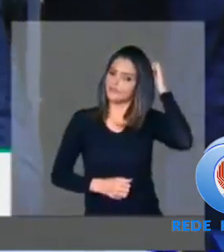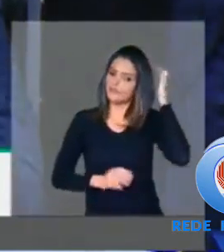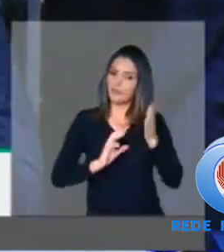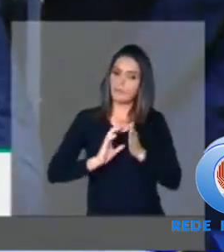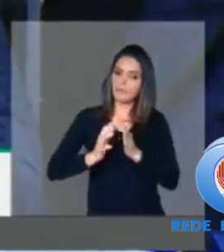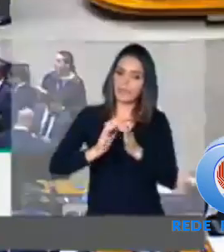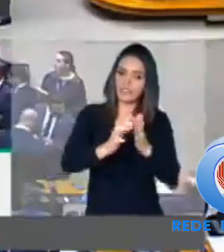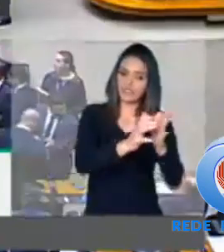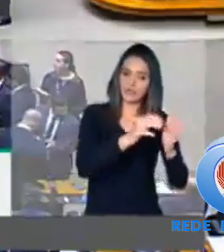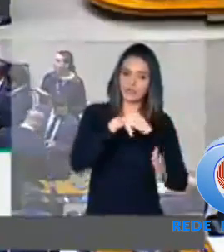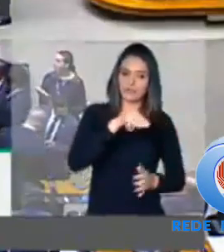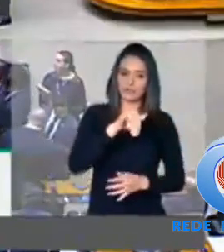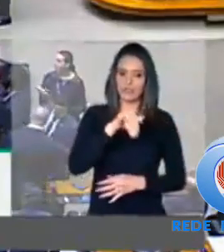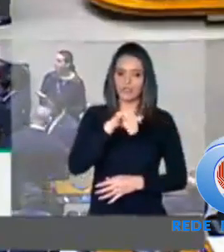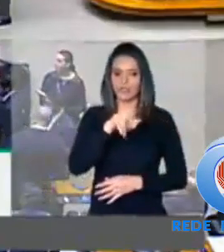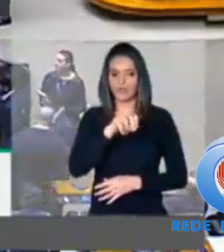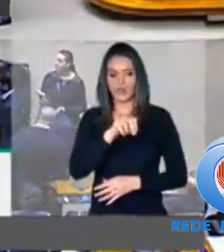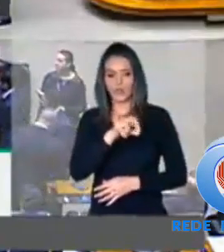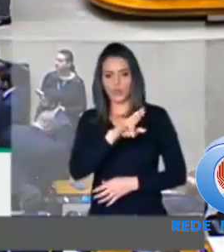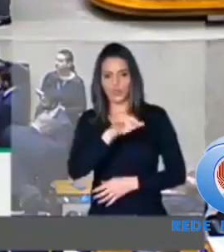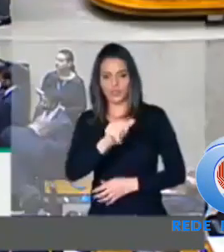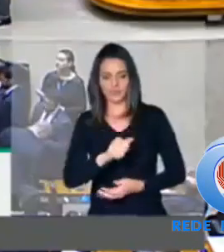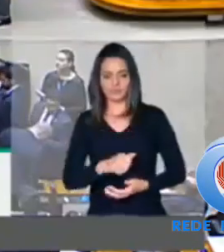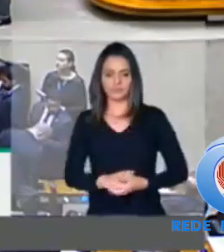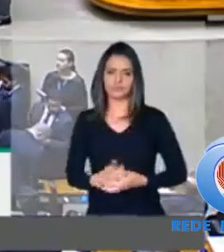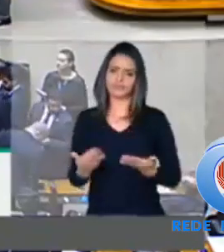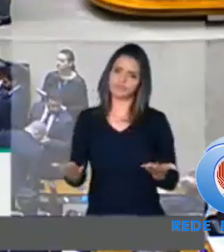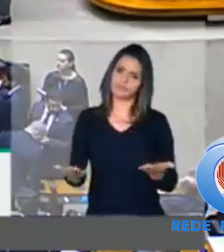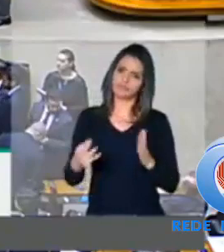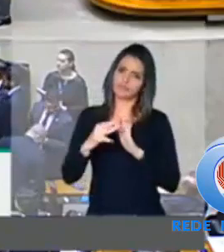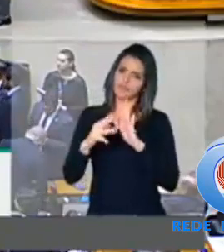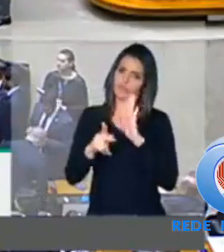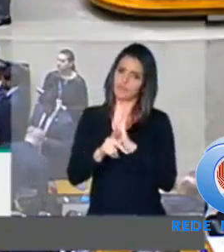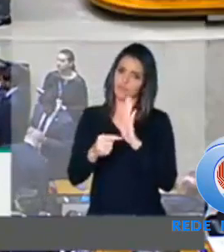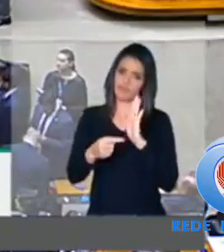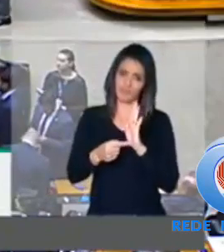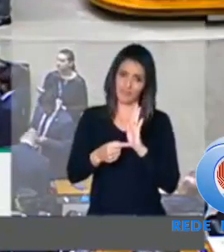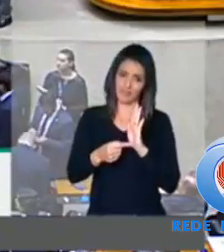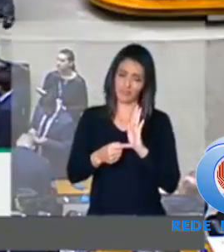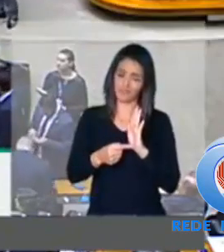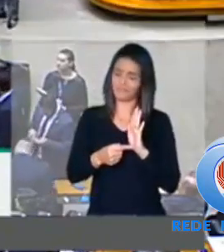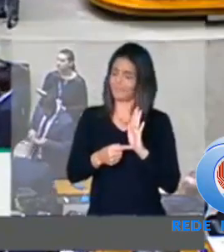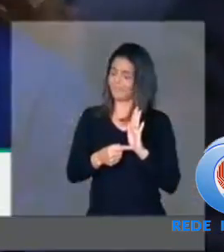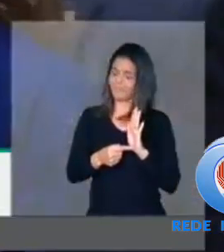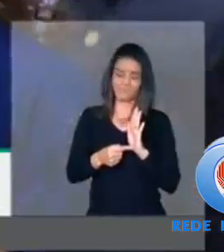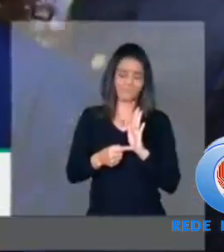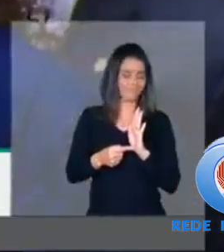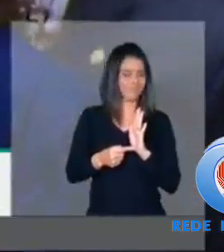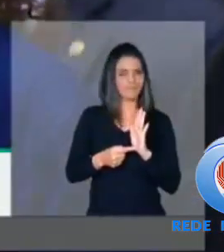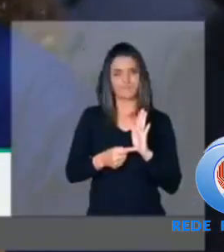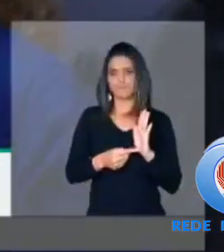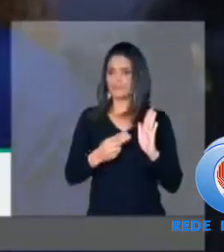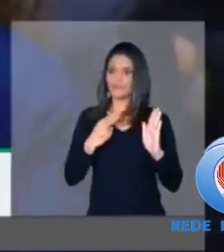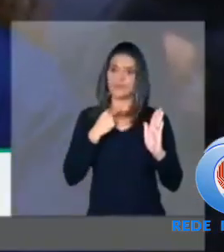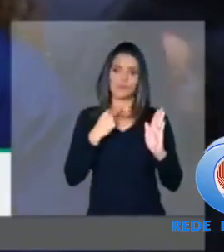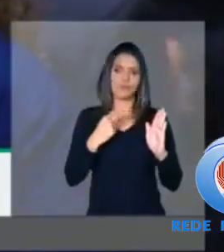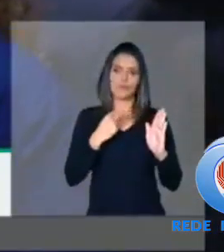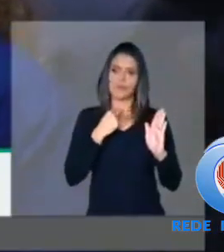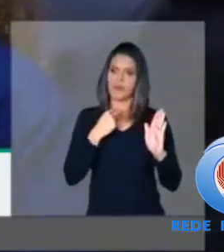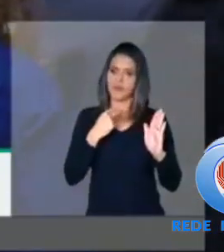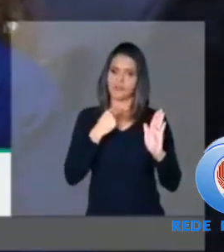Minoria. Senhor presidente, essa MP, como disse na reunião dos líderes, ela não poderia